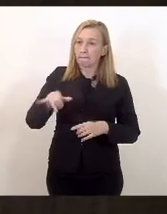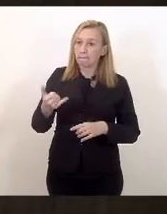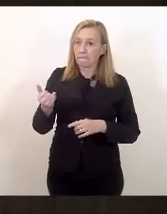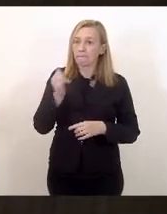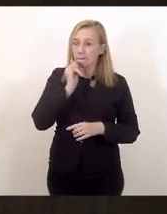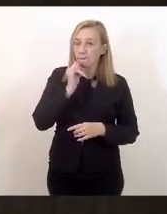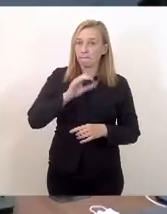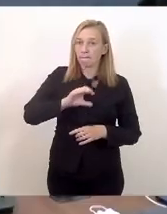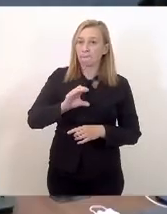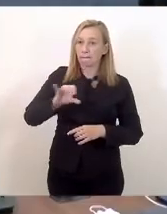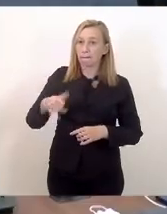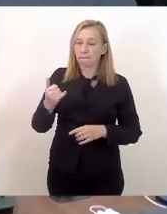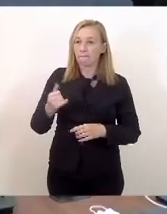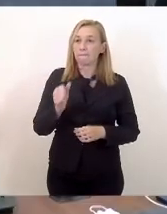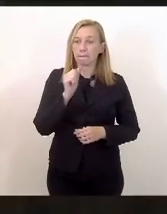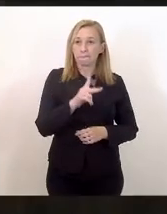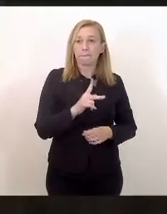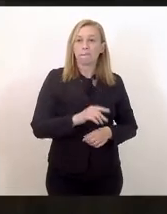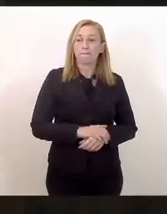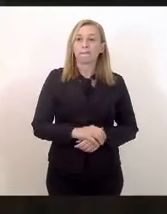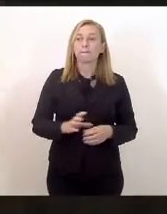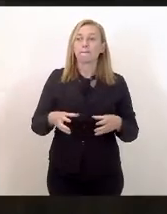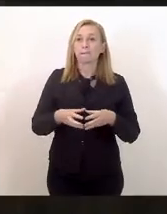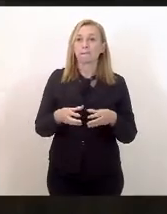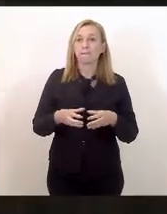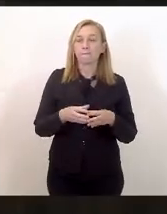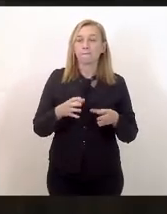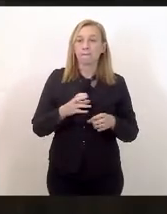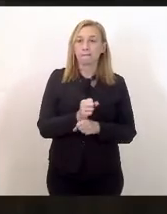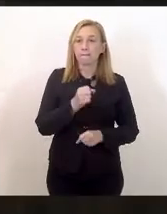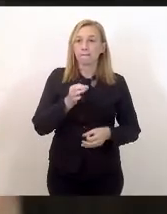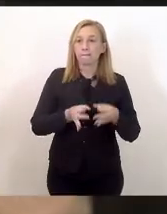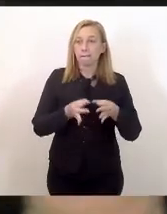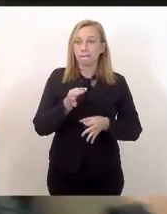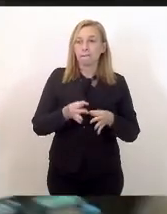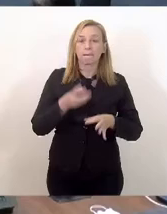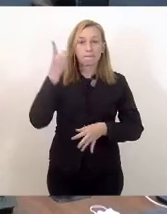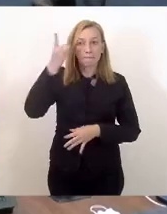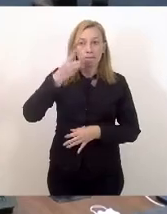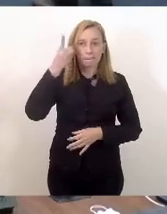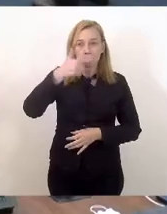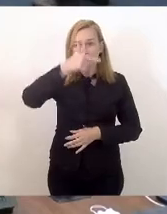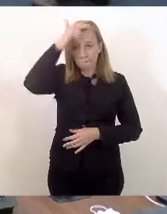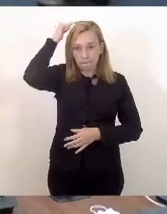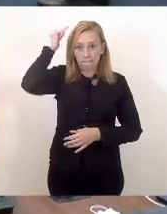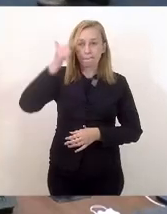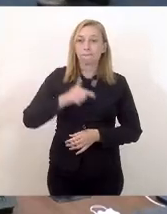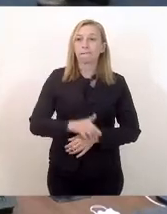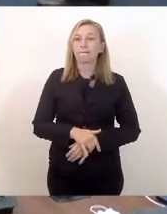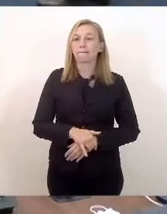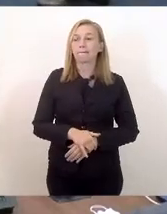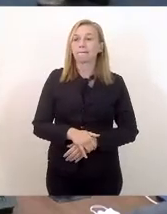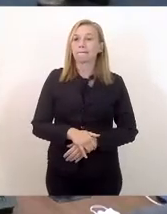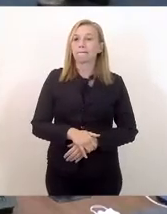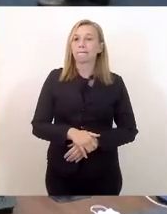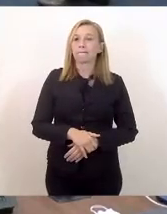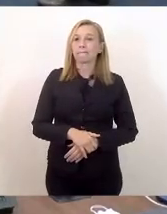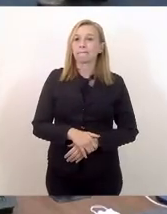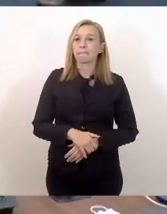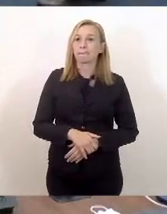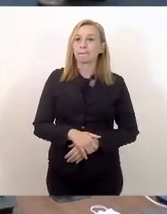CCJ. Ok. Pela Comissão de Tributação, deputado Luiz Paulo. Senhor presidente,